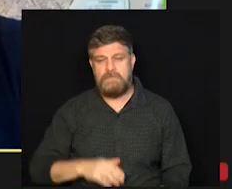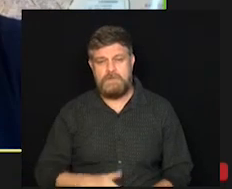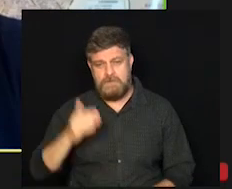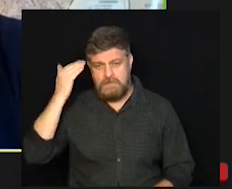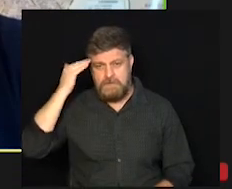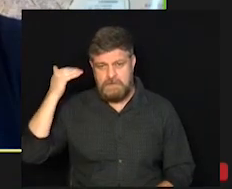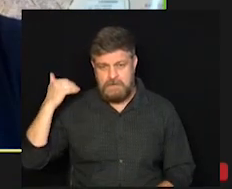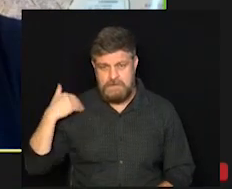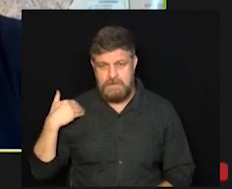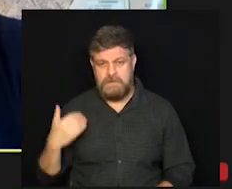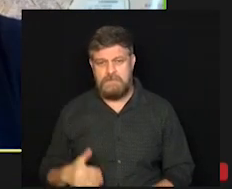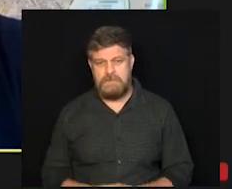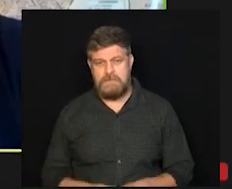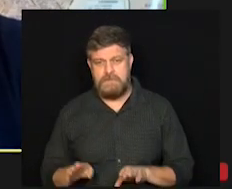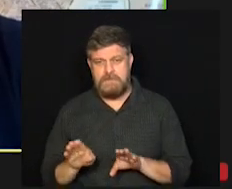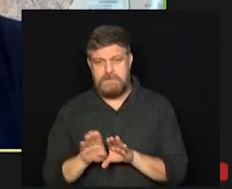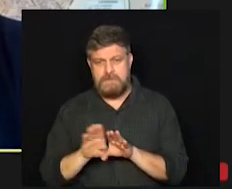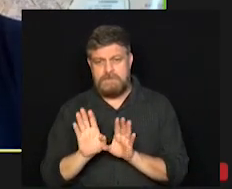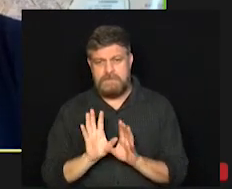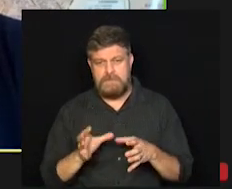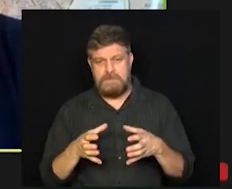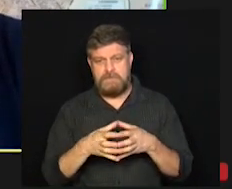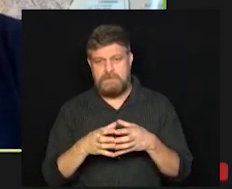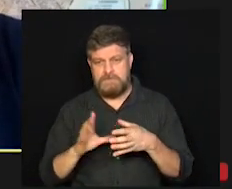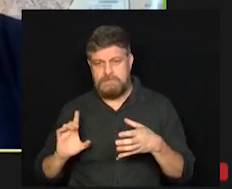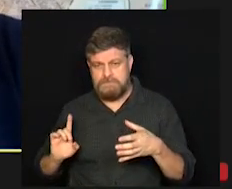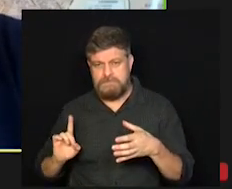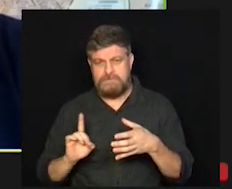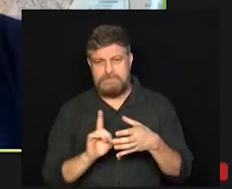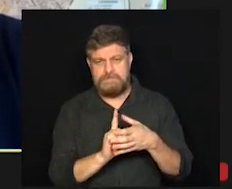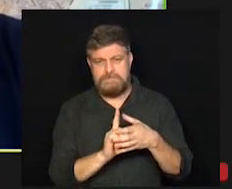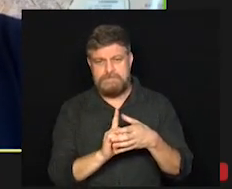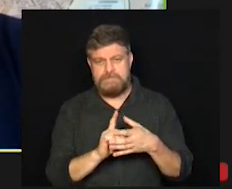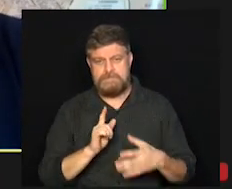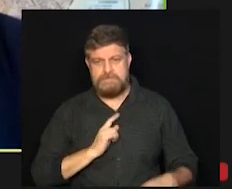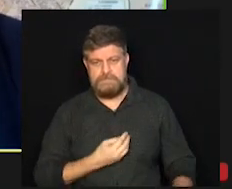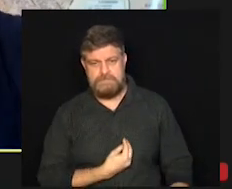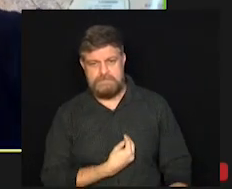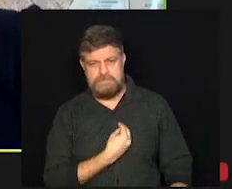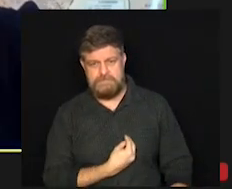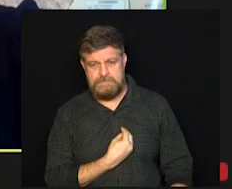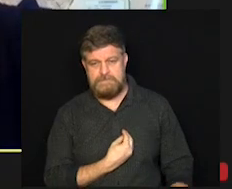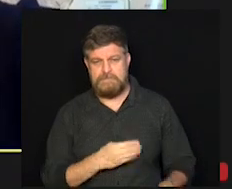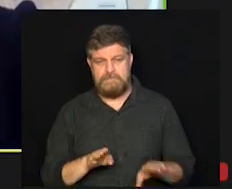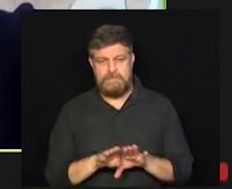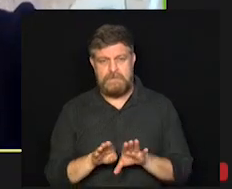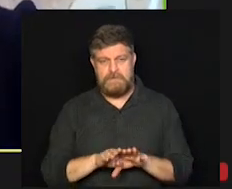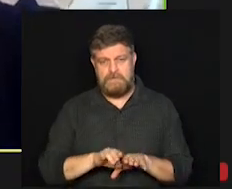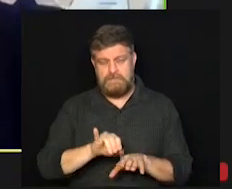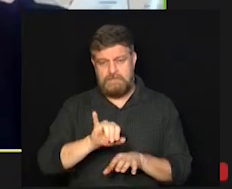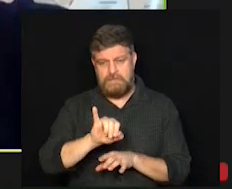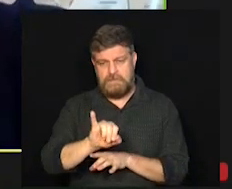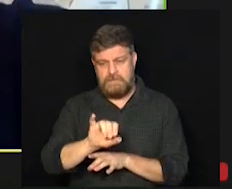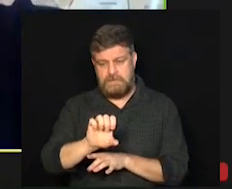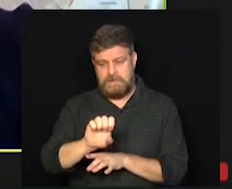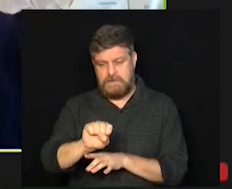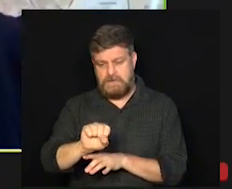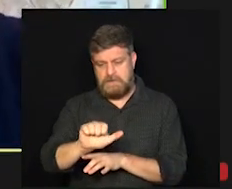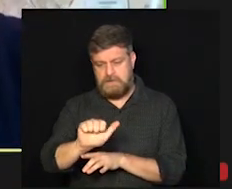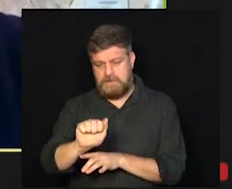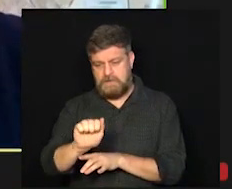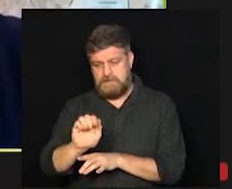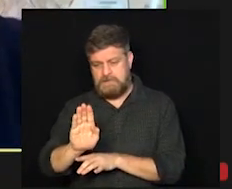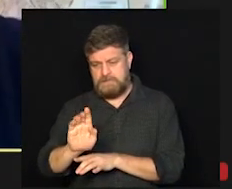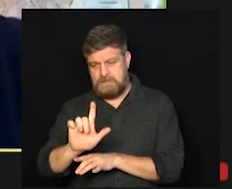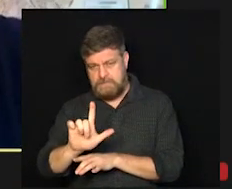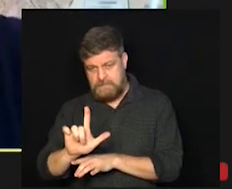Palermo, também faz parte dessa comissão, está conosco. A Isabel, que trabalha